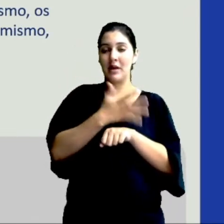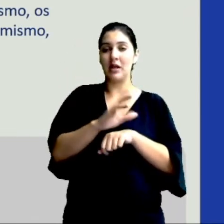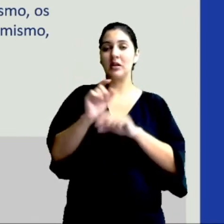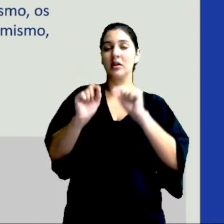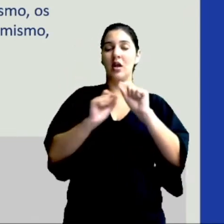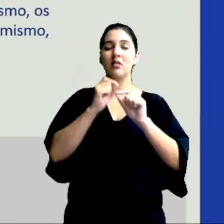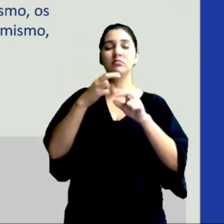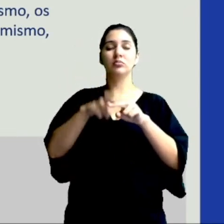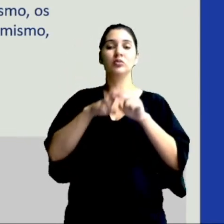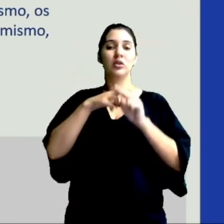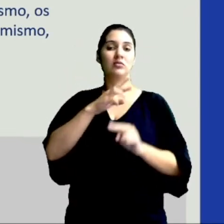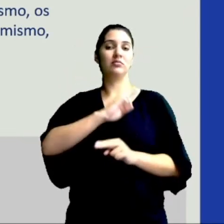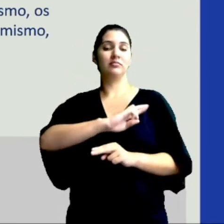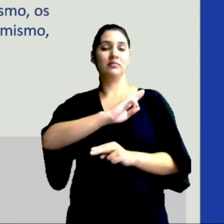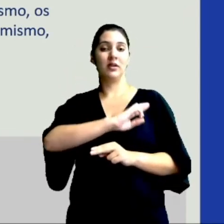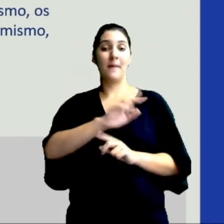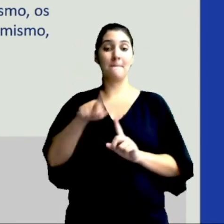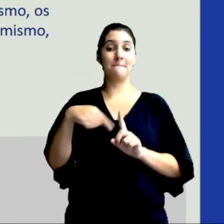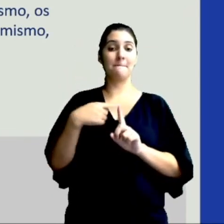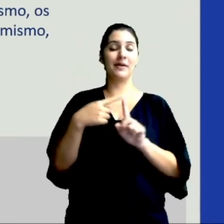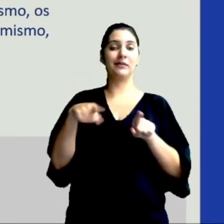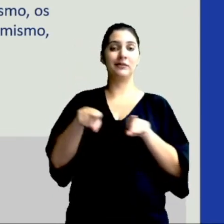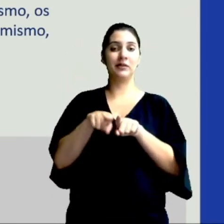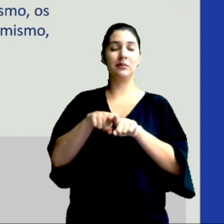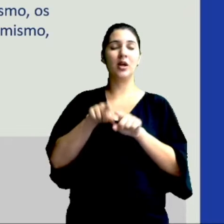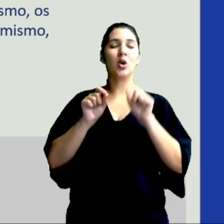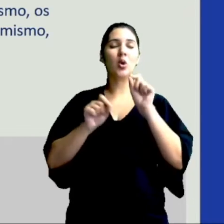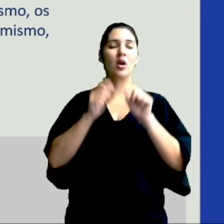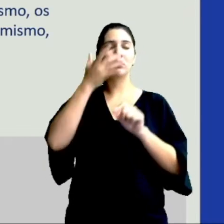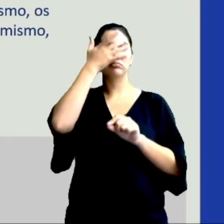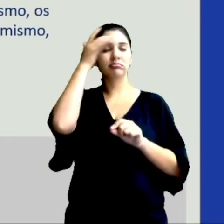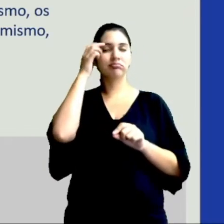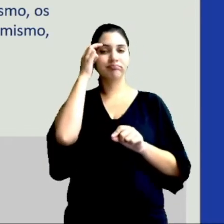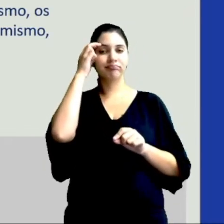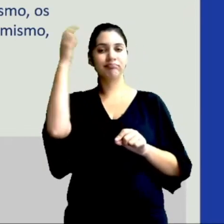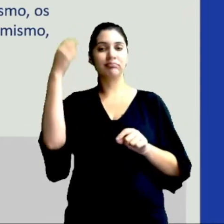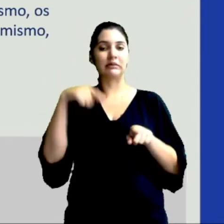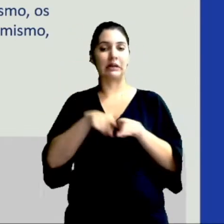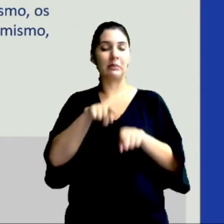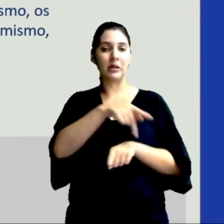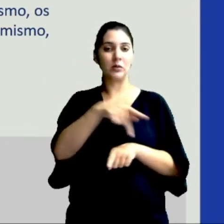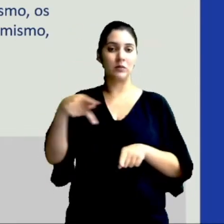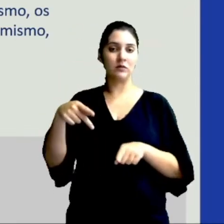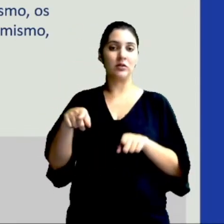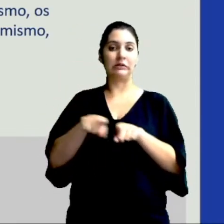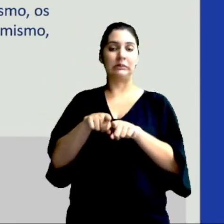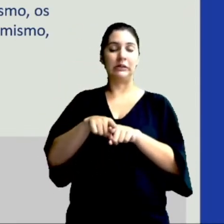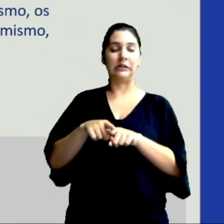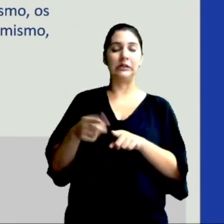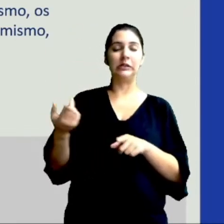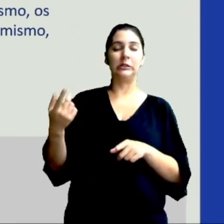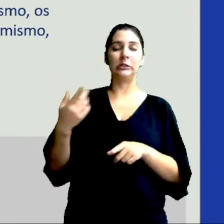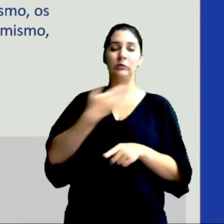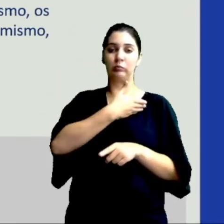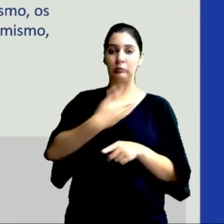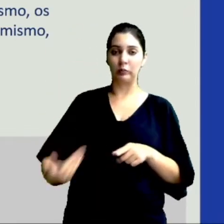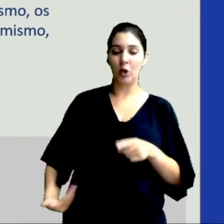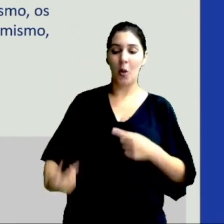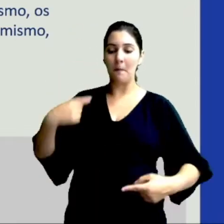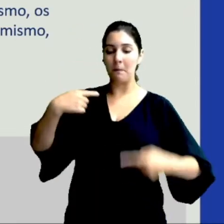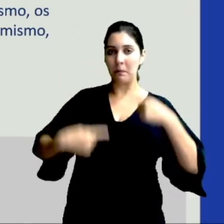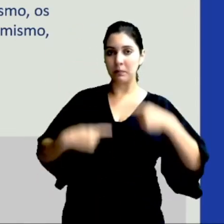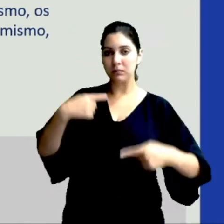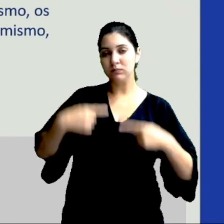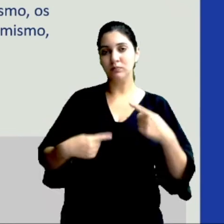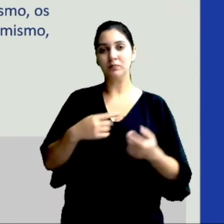na religiosidade, mas assim pelos intelectuais, pelos professores, né, os diplomatas, né, os políticos,